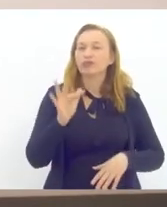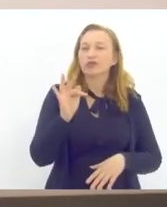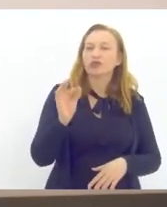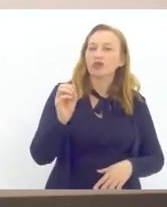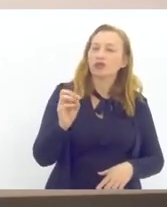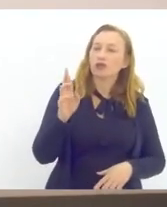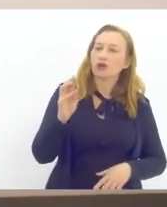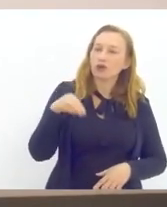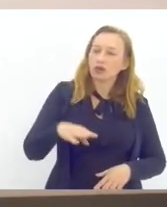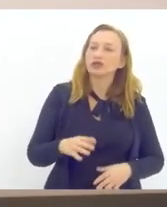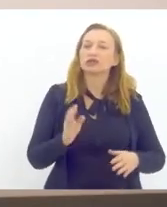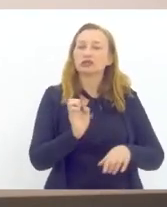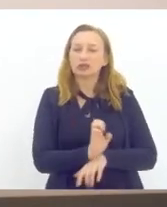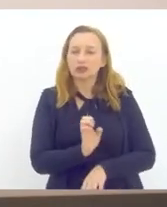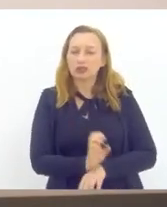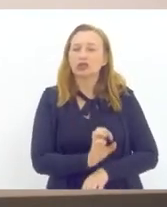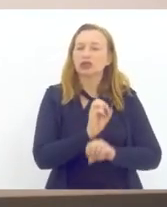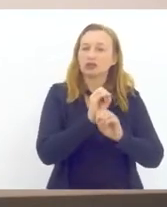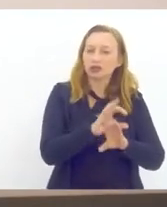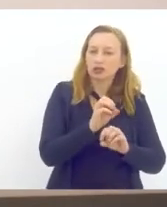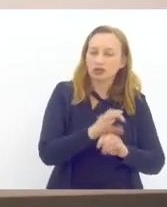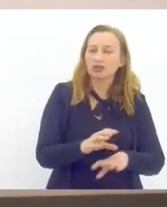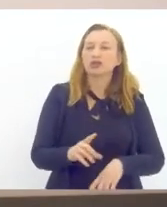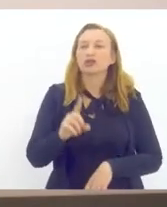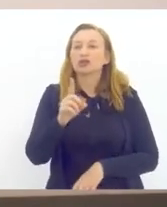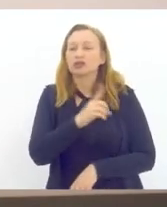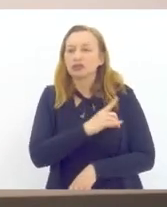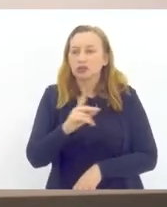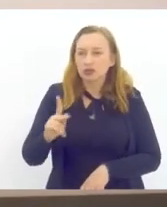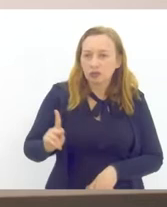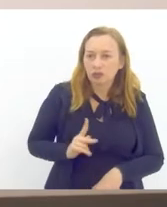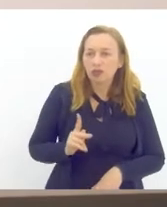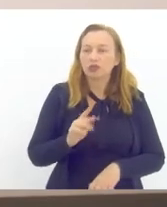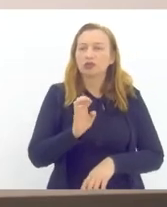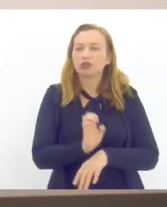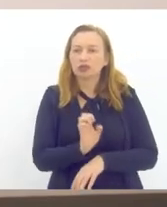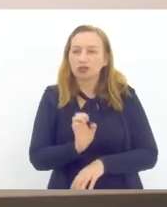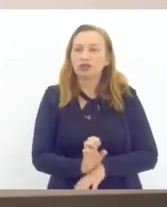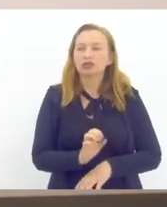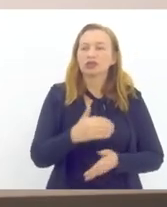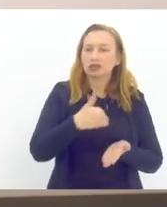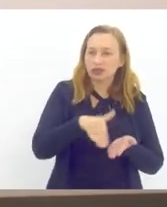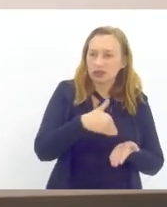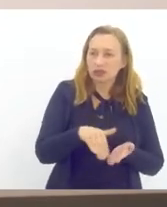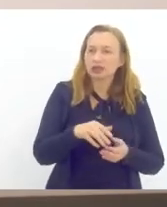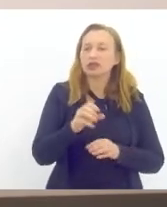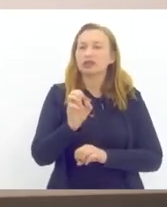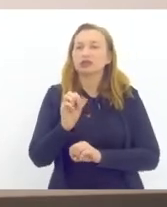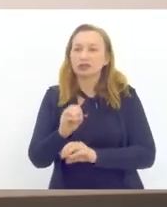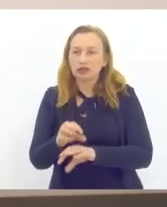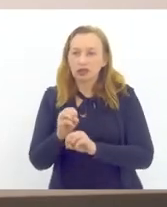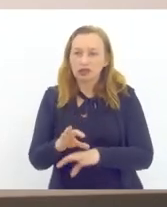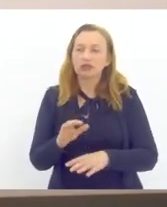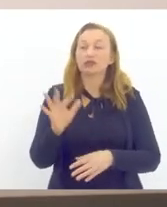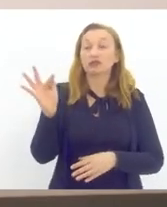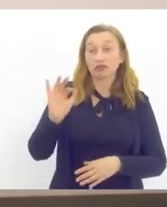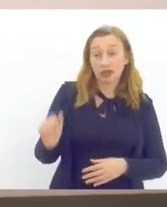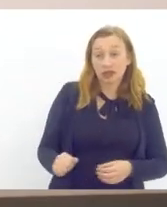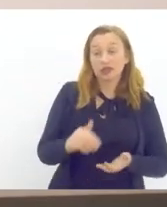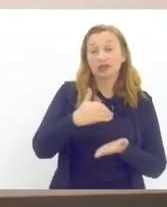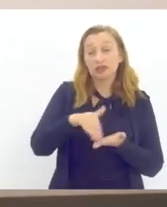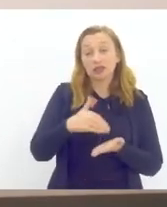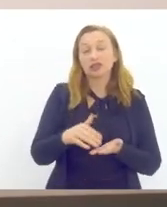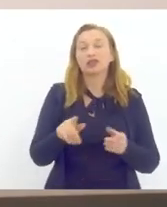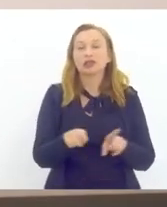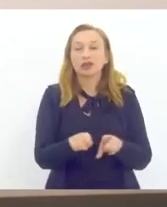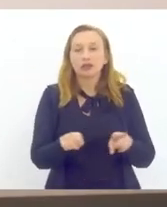UNDIME, Defensoria Pública do Estado, Tribunal de Contas, Secretaria de Estado de Educação, Secretaria de Estado de Fazenda e secretarias